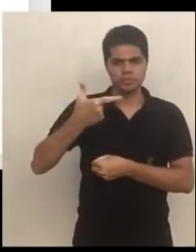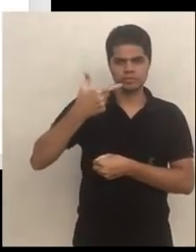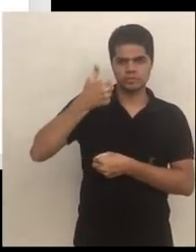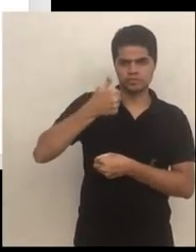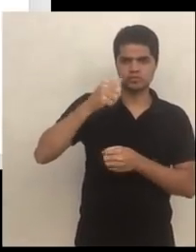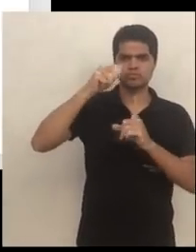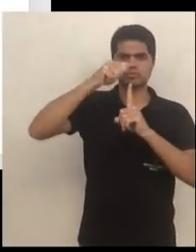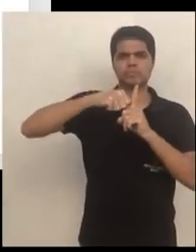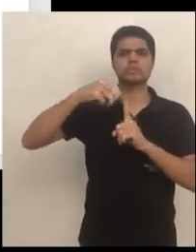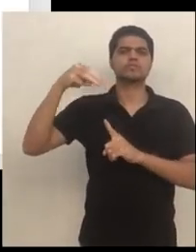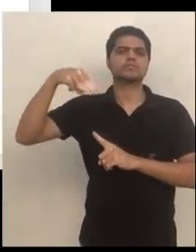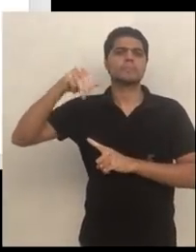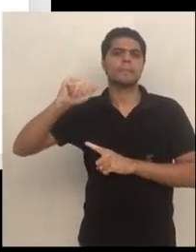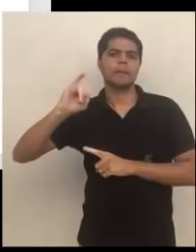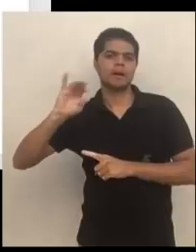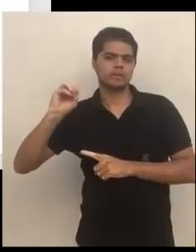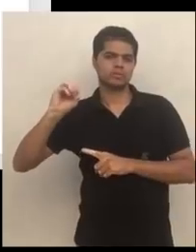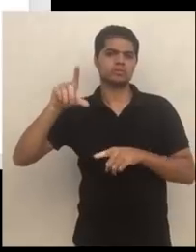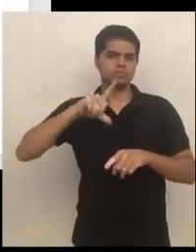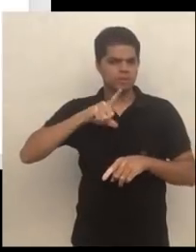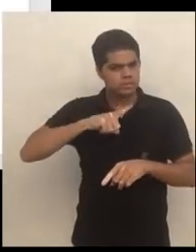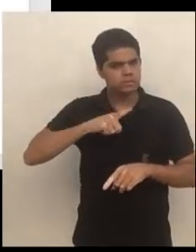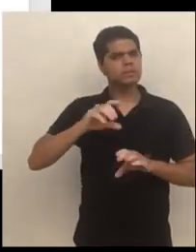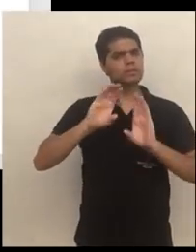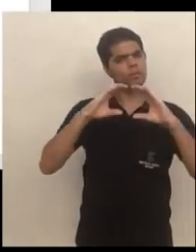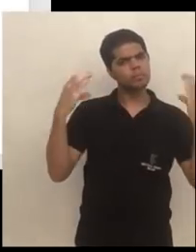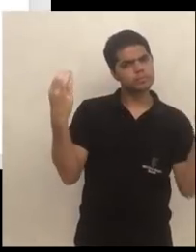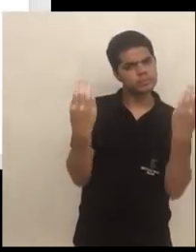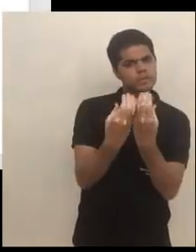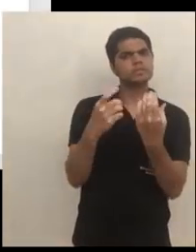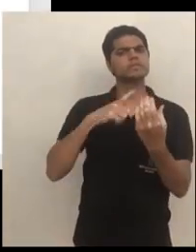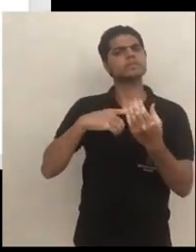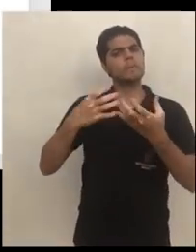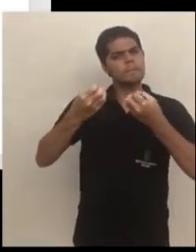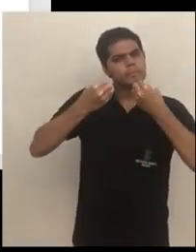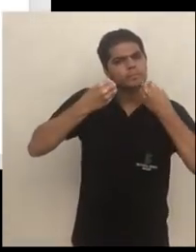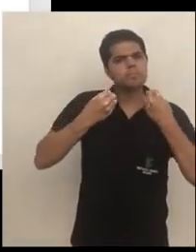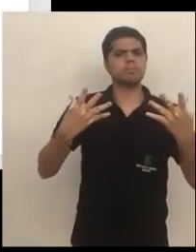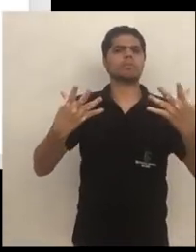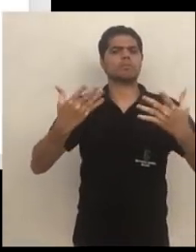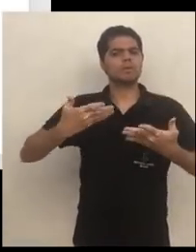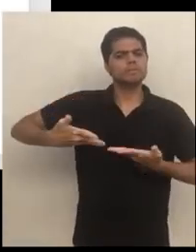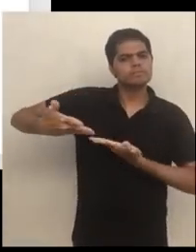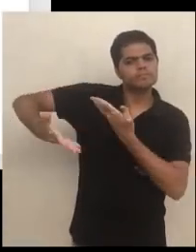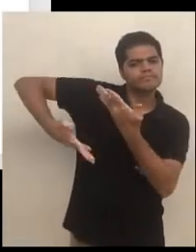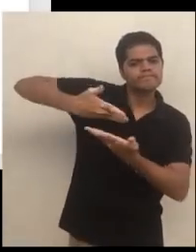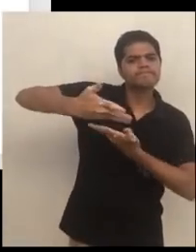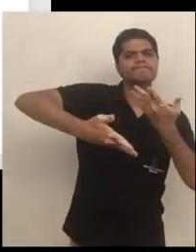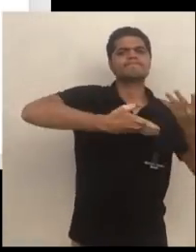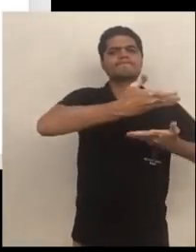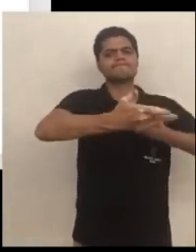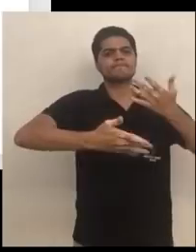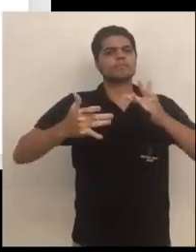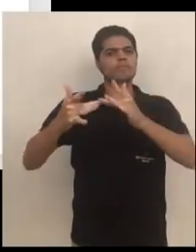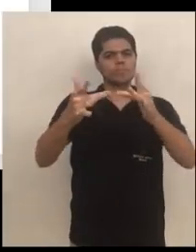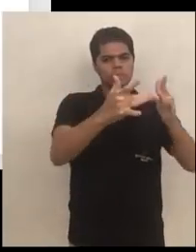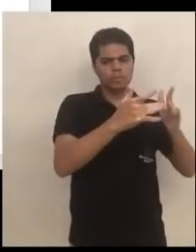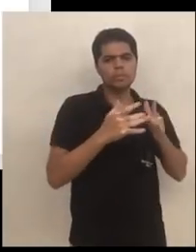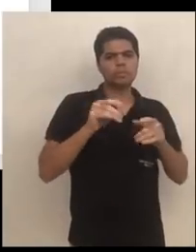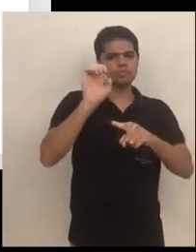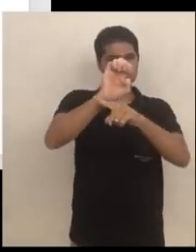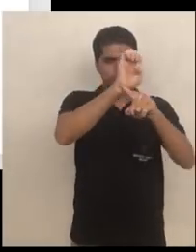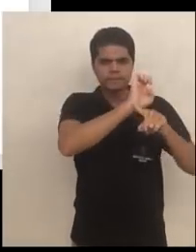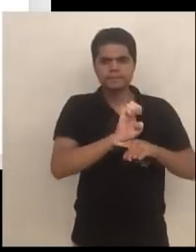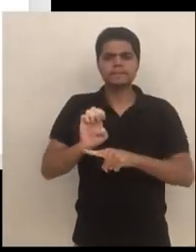produção orgânica. Então, uma articulação muito grande e boa que a gente está fazendo com outras CEPORGs, com outros estados. Vem gente